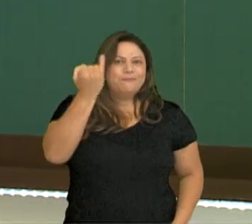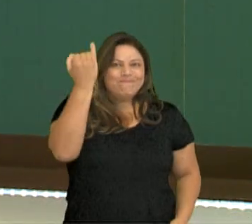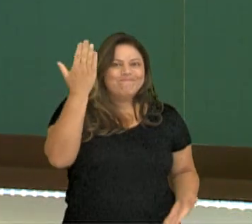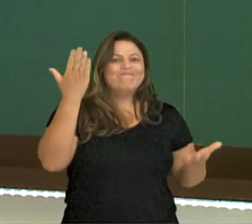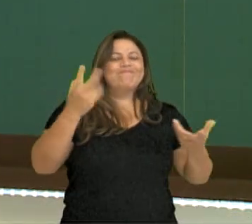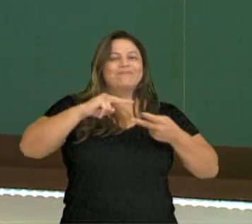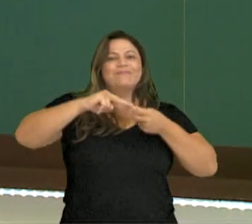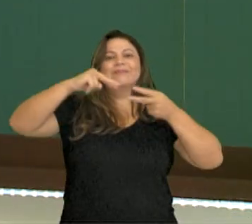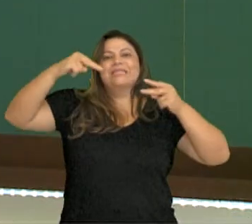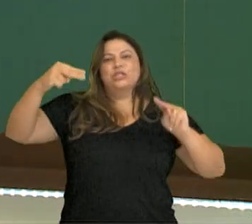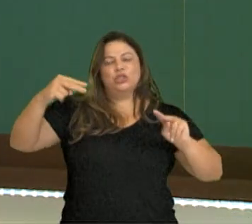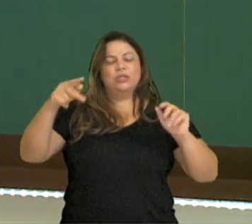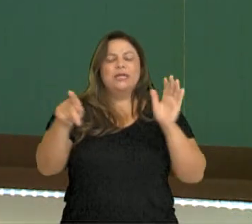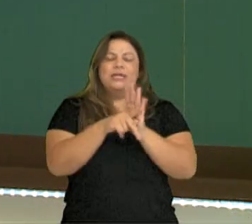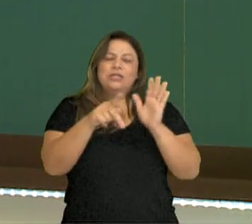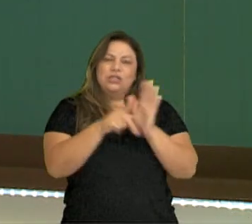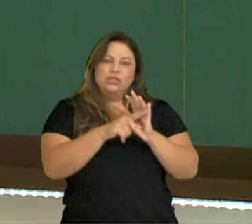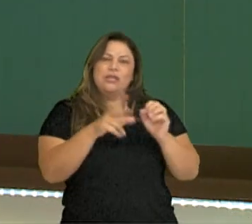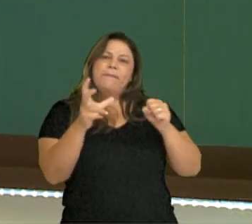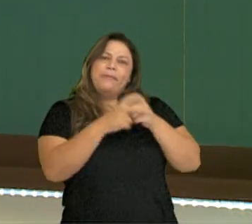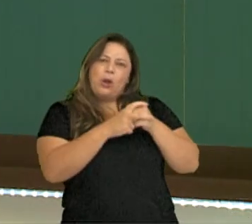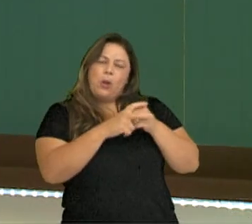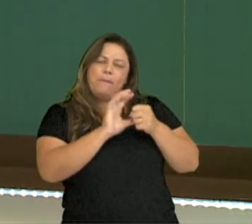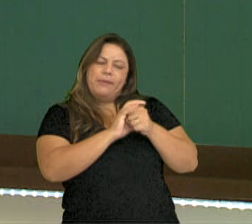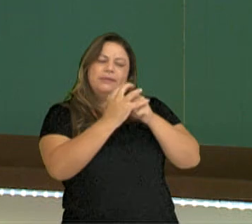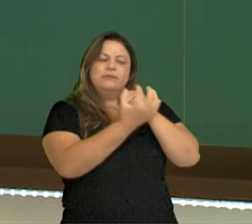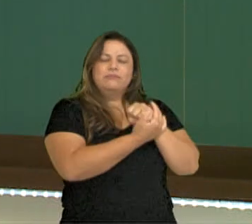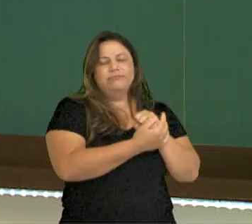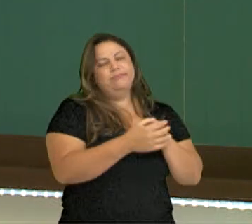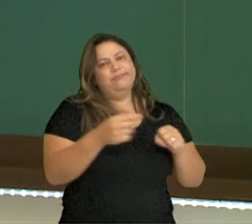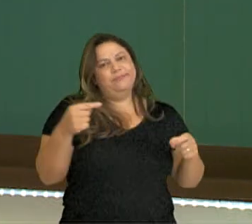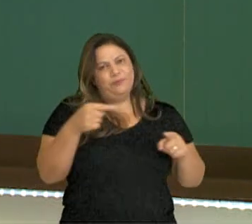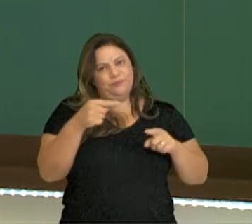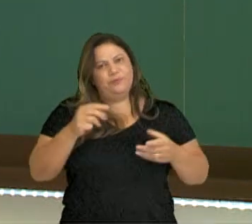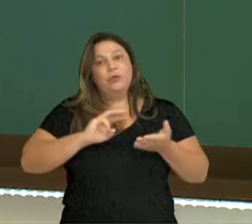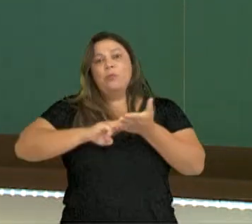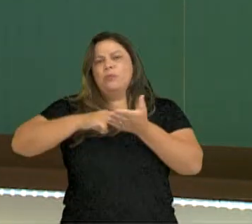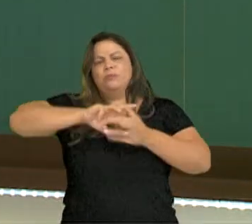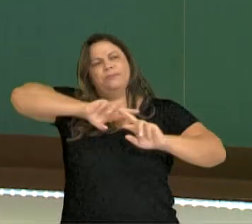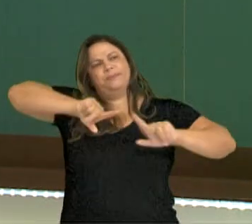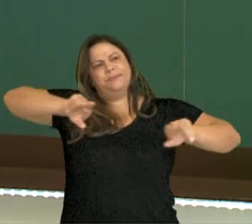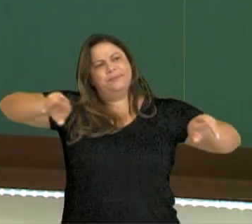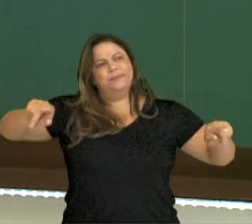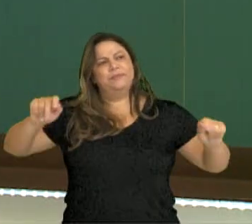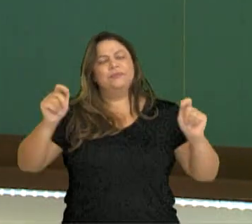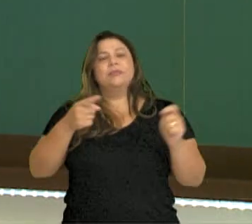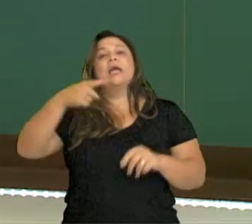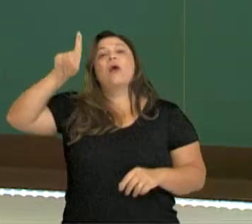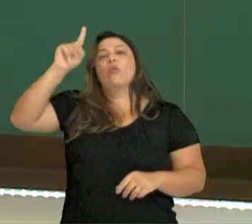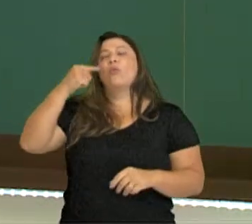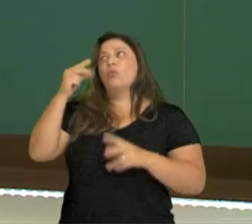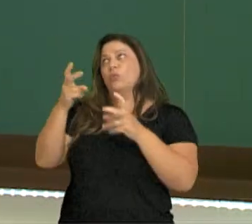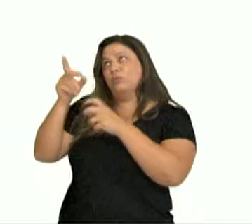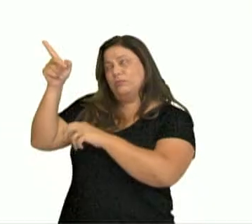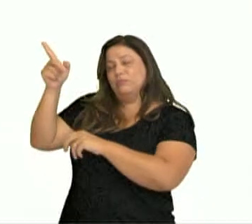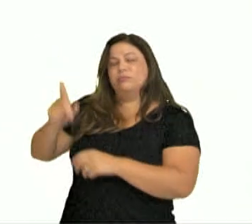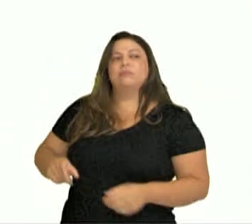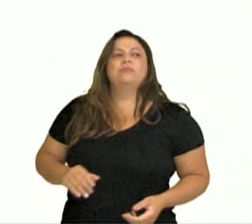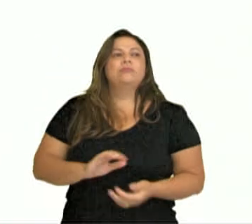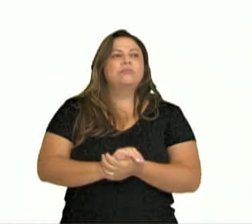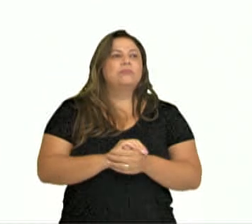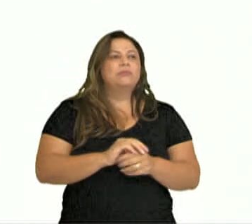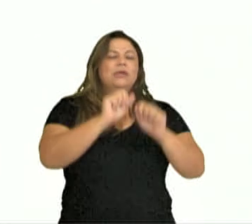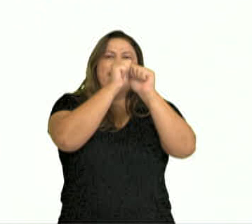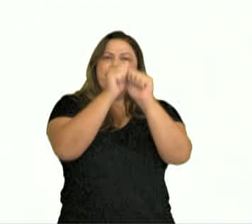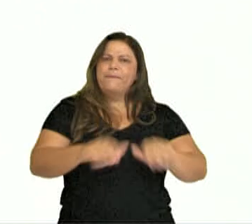a genética do vírus por diversas questões, por diversos motivos. E olha só essa última que eu trouxe para vocês aqui.